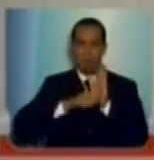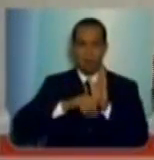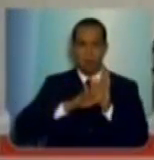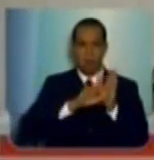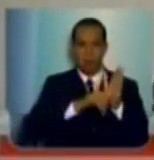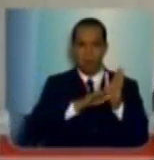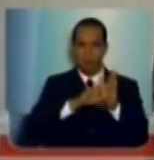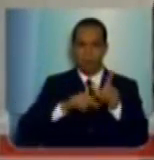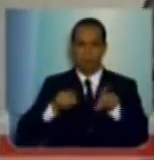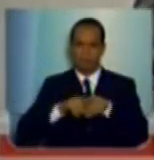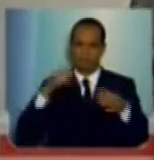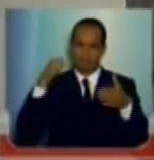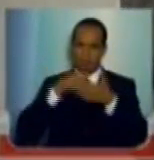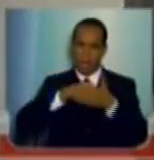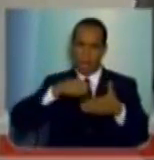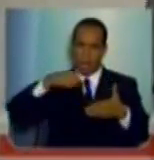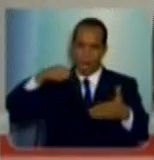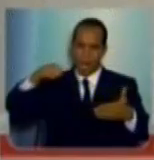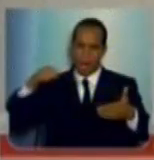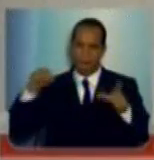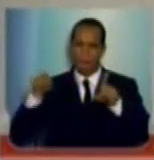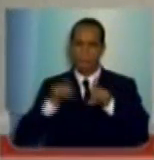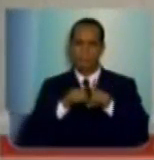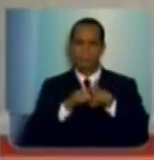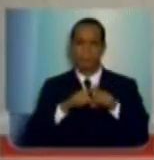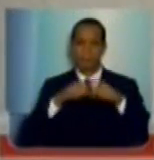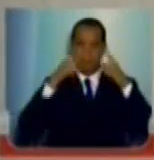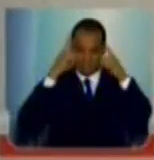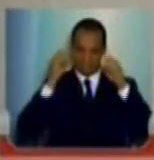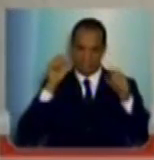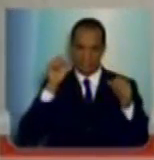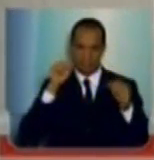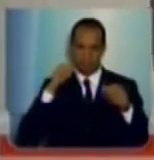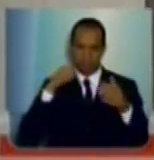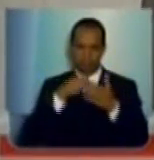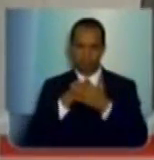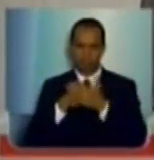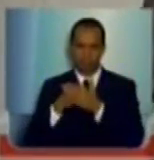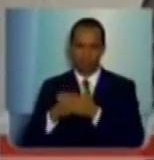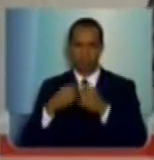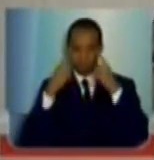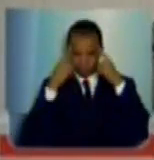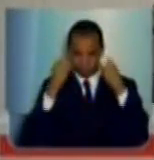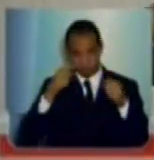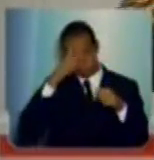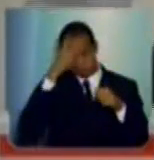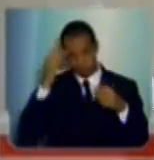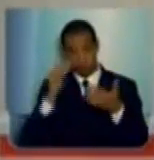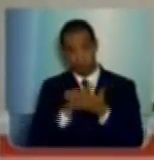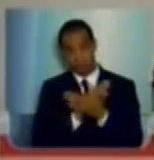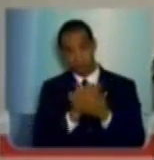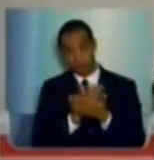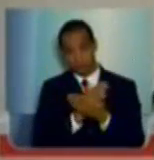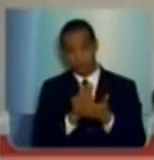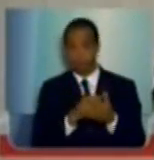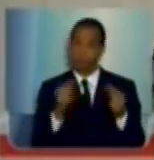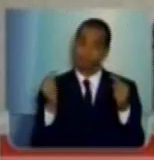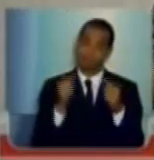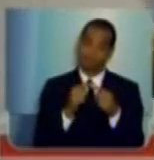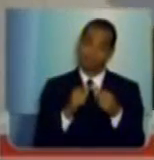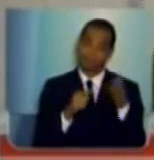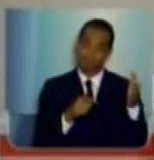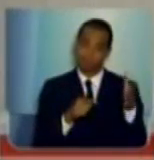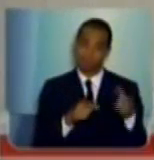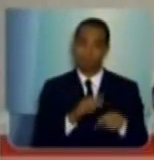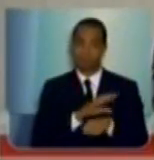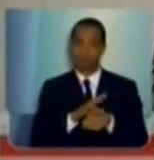assaltados ados agredidos pela pela violência por pessoas né talvez ligadas a ao